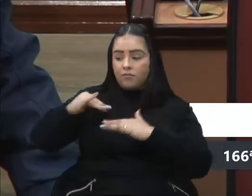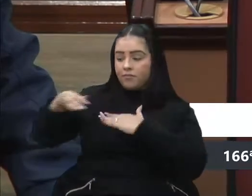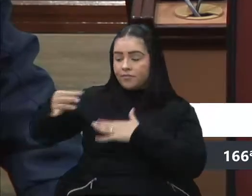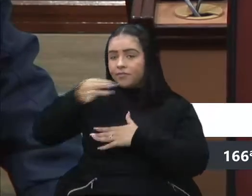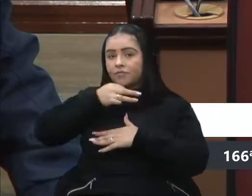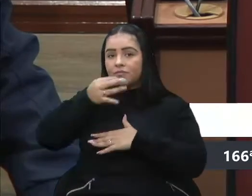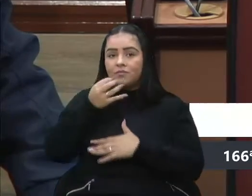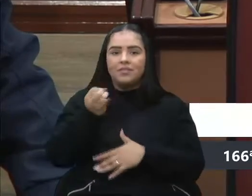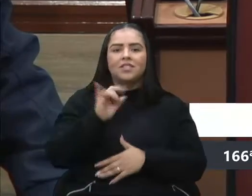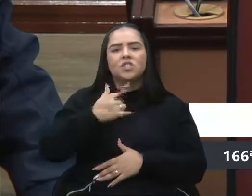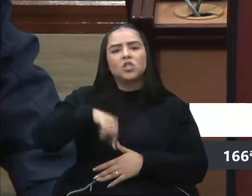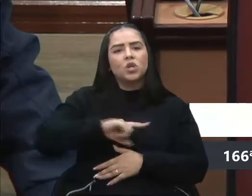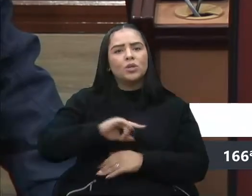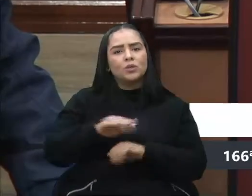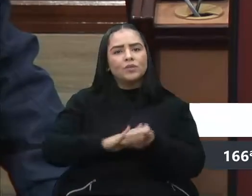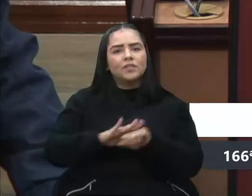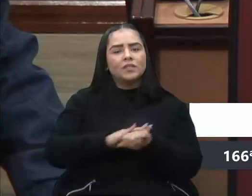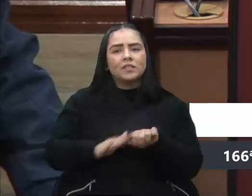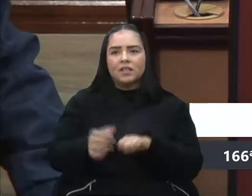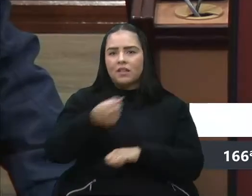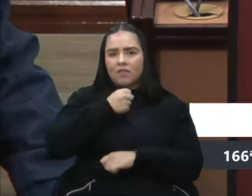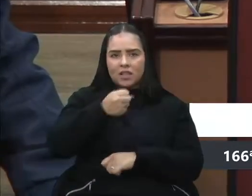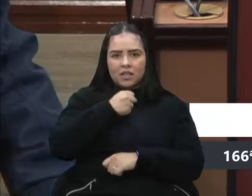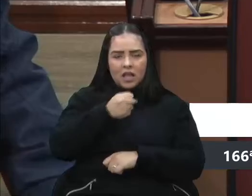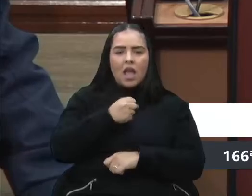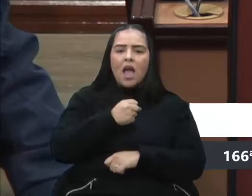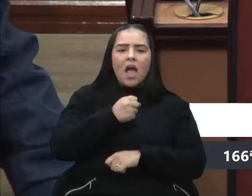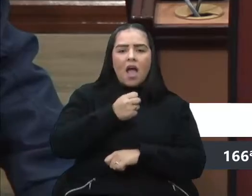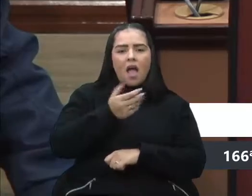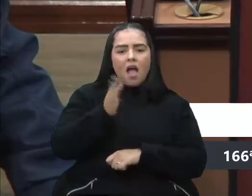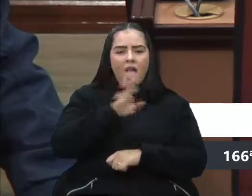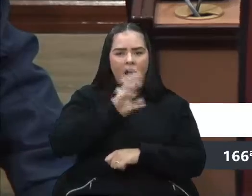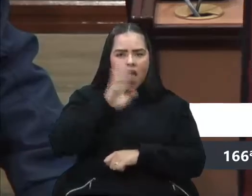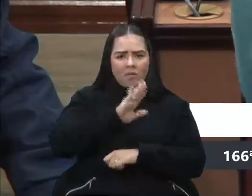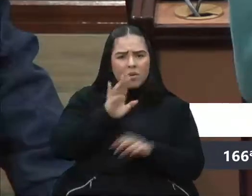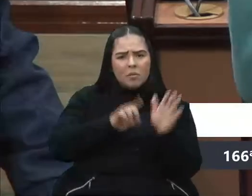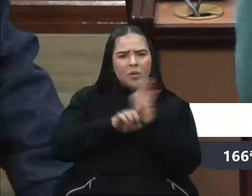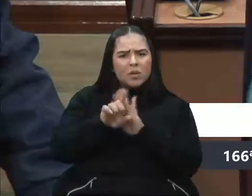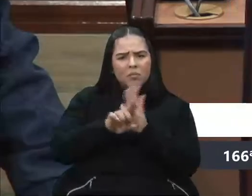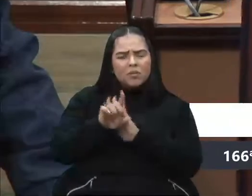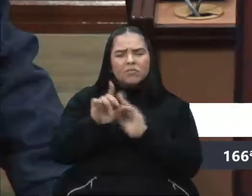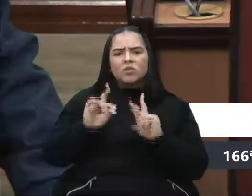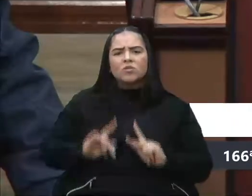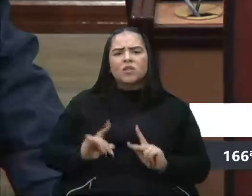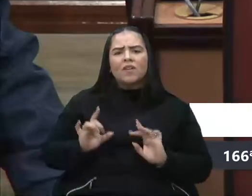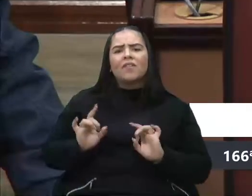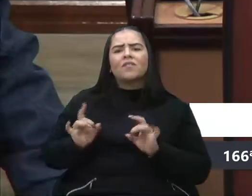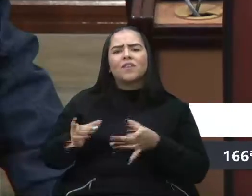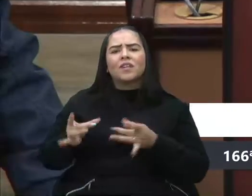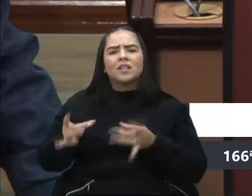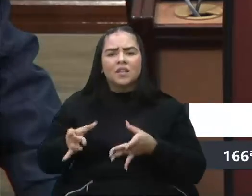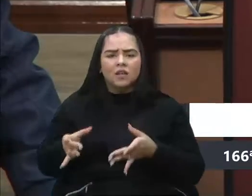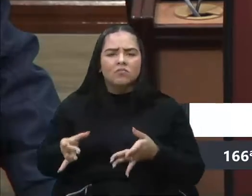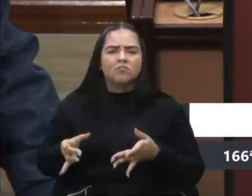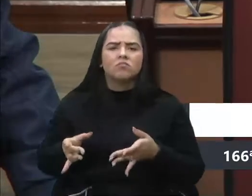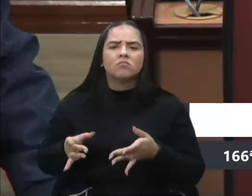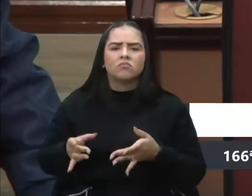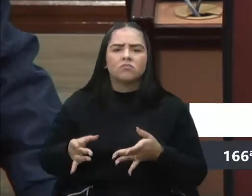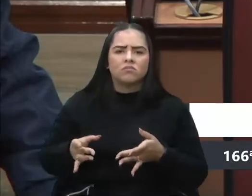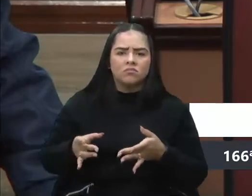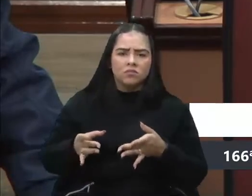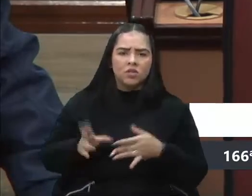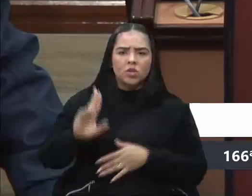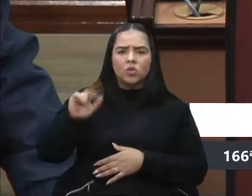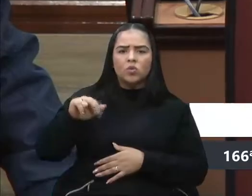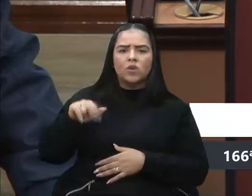gente for conversar, fazer uma entrevista rápida, questionar os expositores, o vereador Bressan falou esses dias aqui, os expositores que disseram que